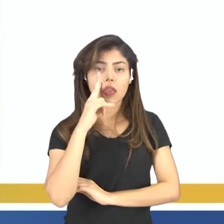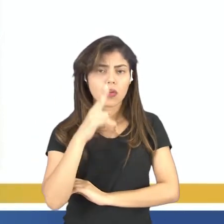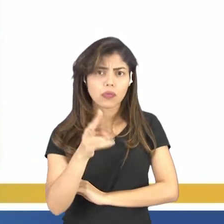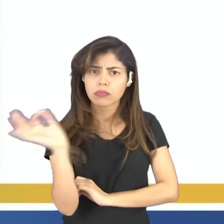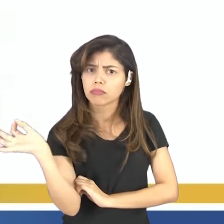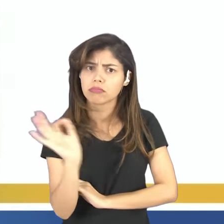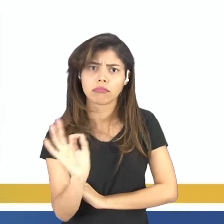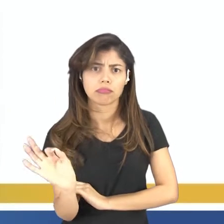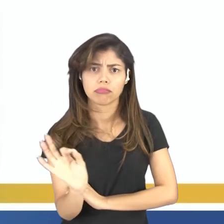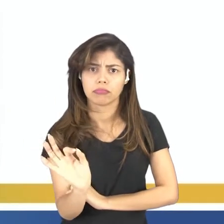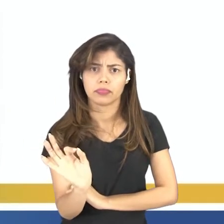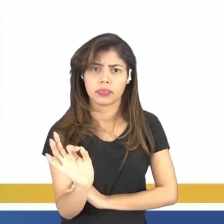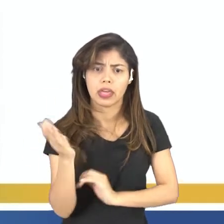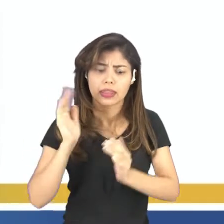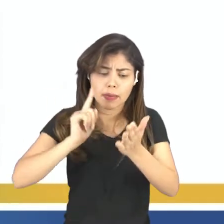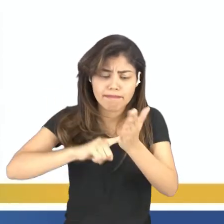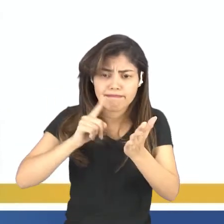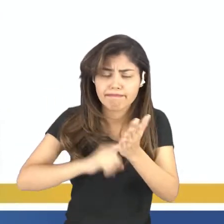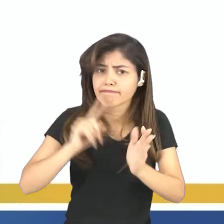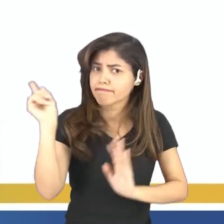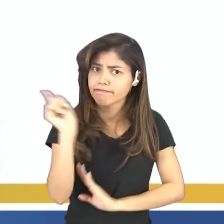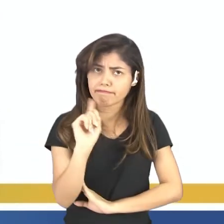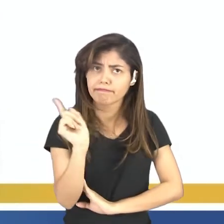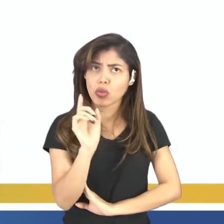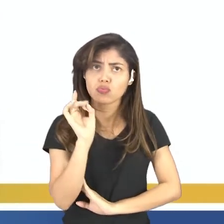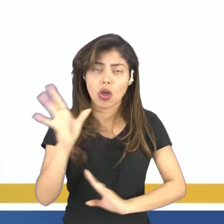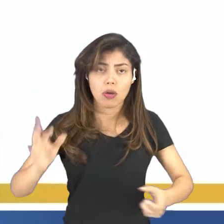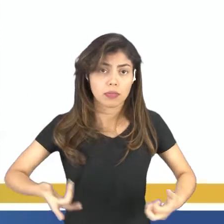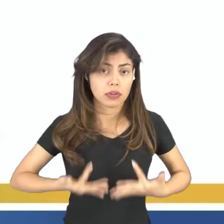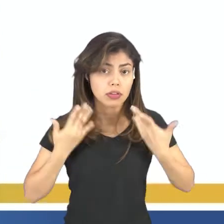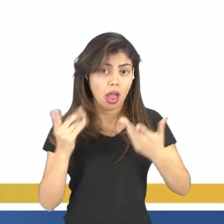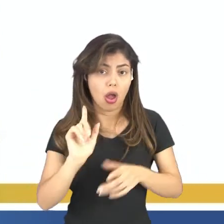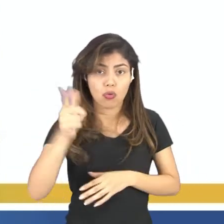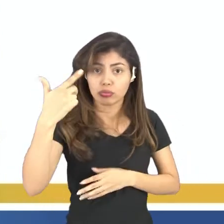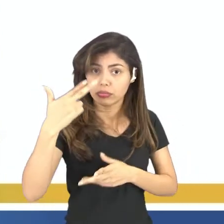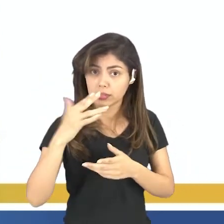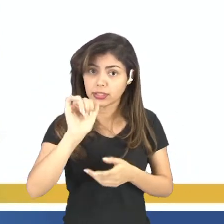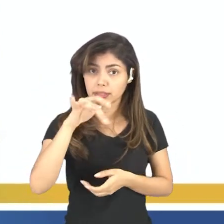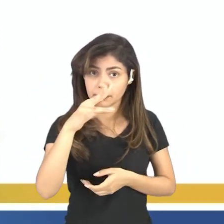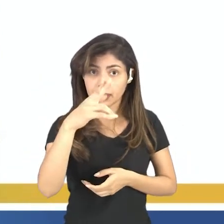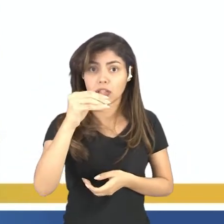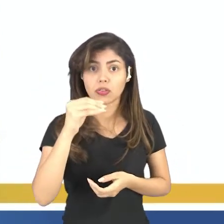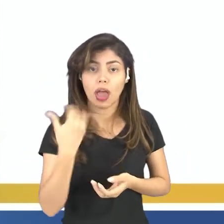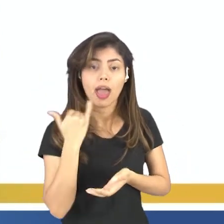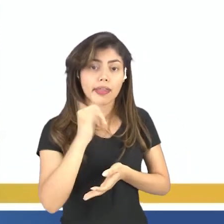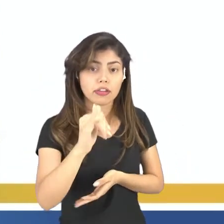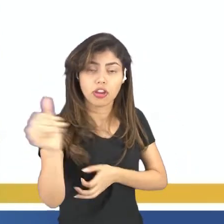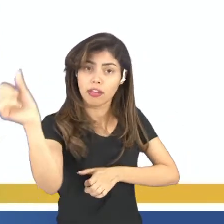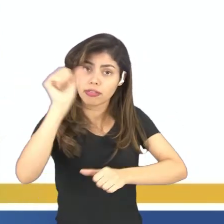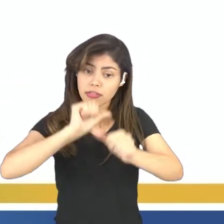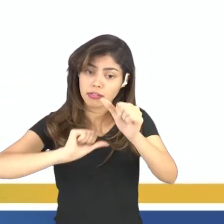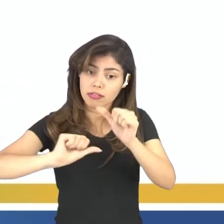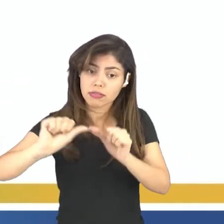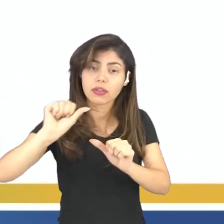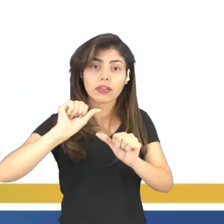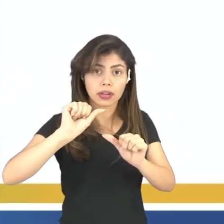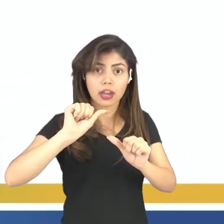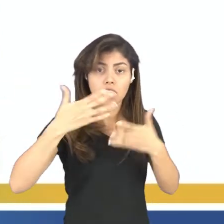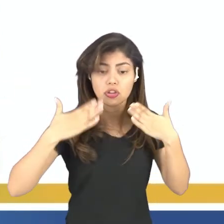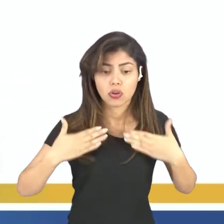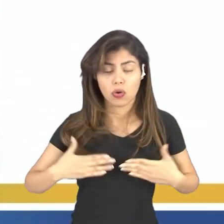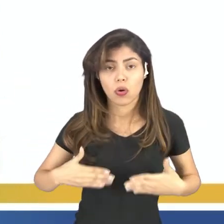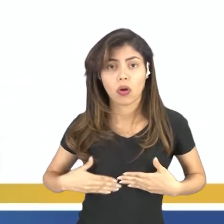lá. Bom, quanto à transferência de energia, a energia é algo que não se vê, nem se